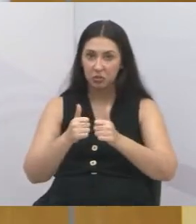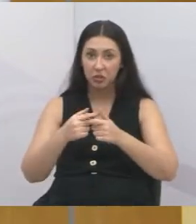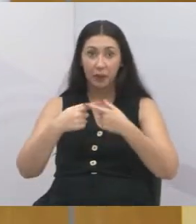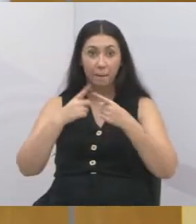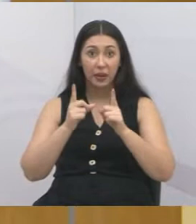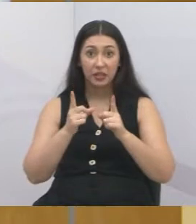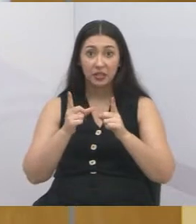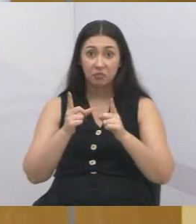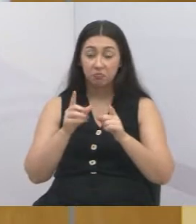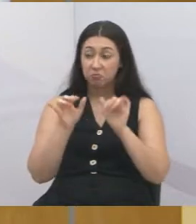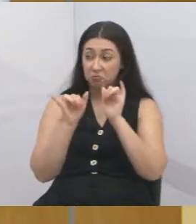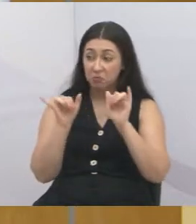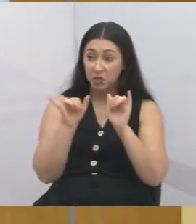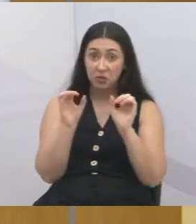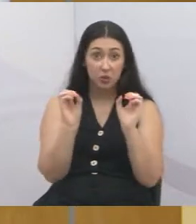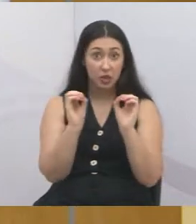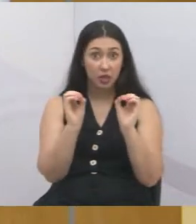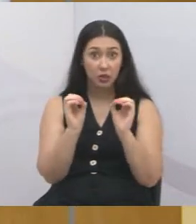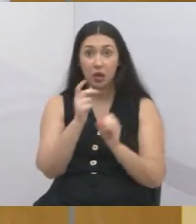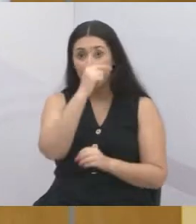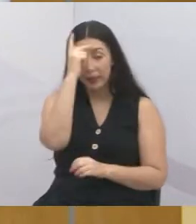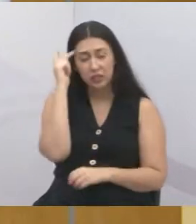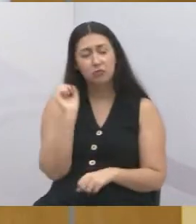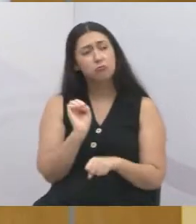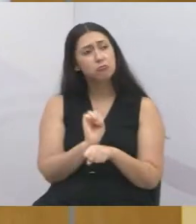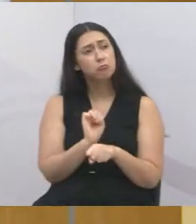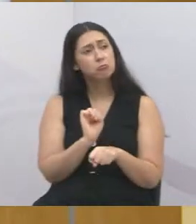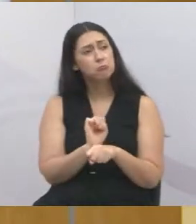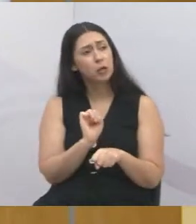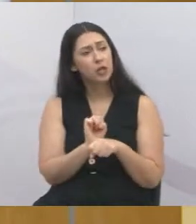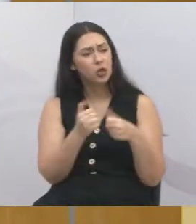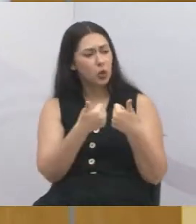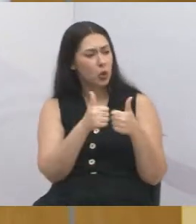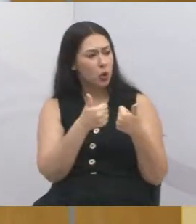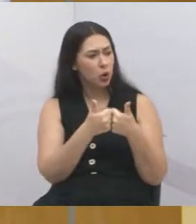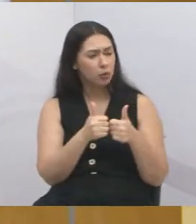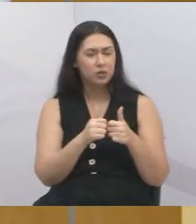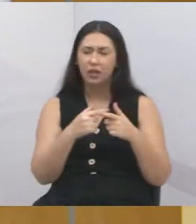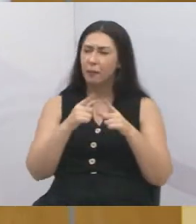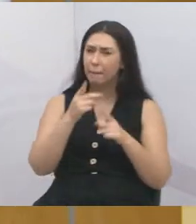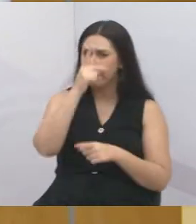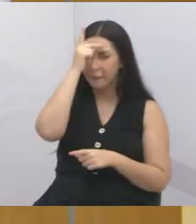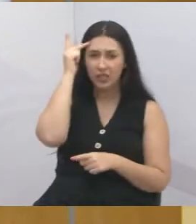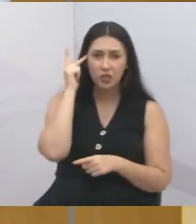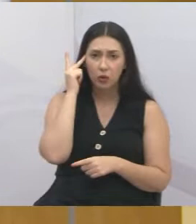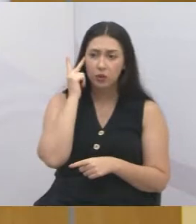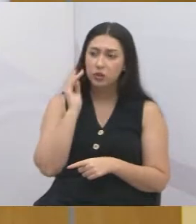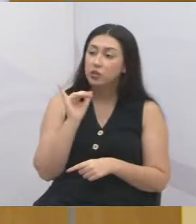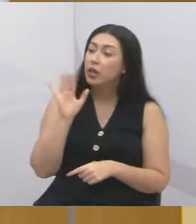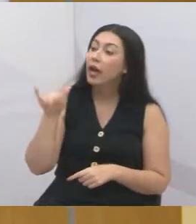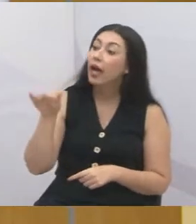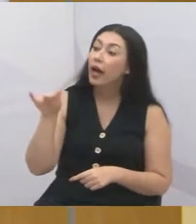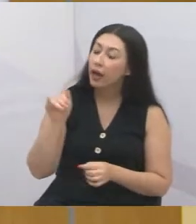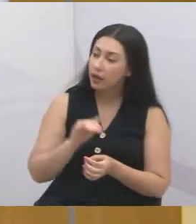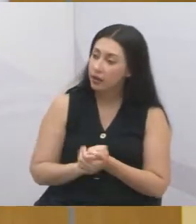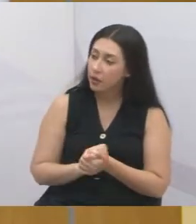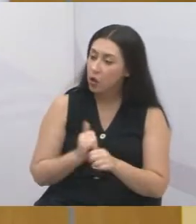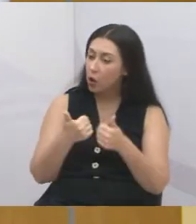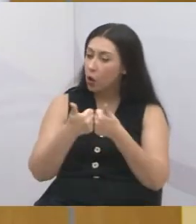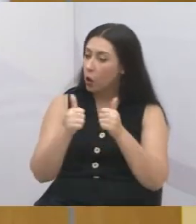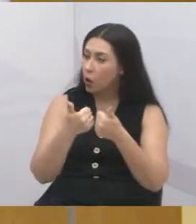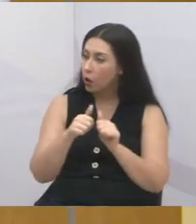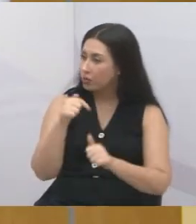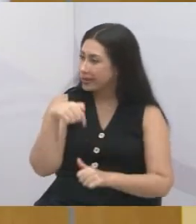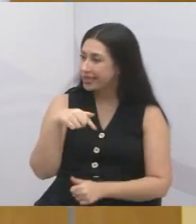O pessoal ficou lá esperando, o ônibus não passava, até que alguém chegou e falou, um munícipe, falou, olha, o ônibus não